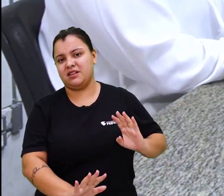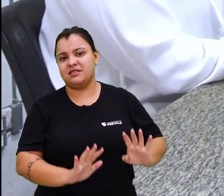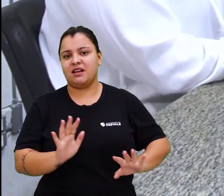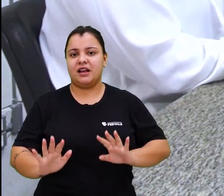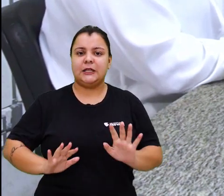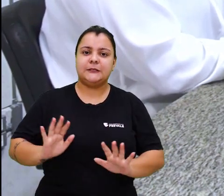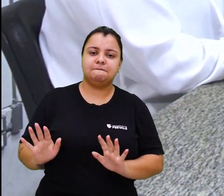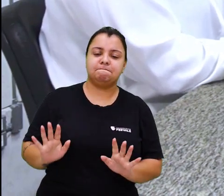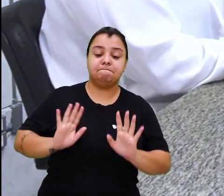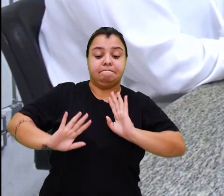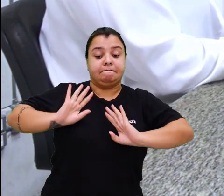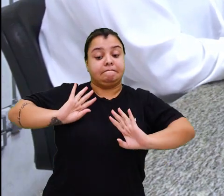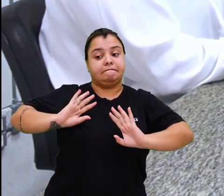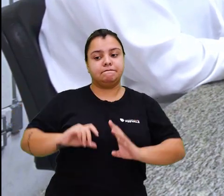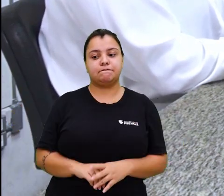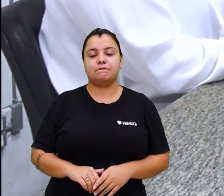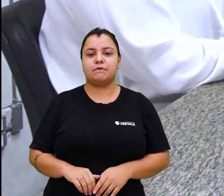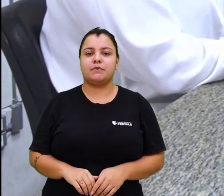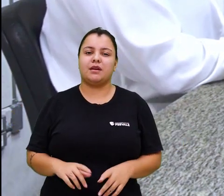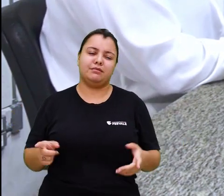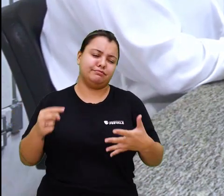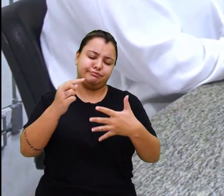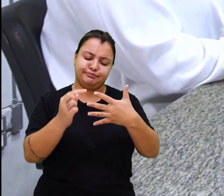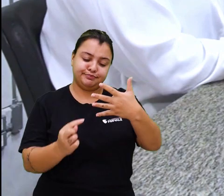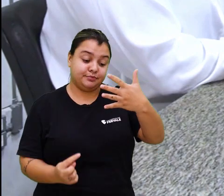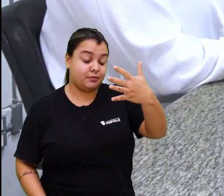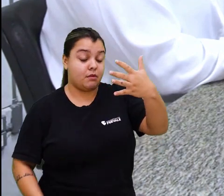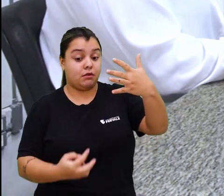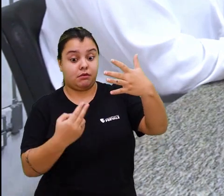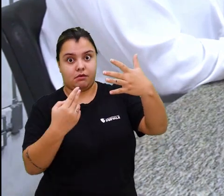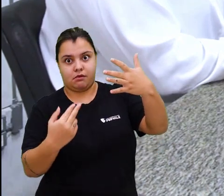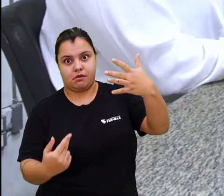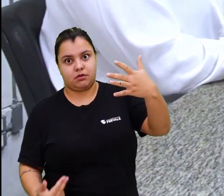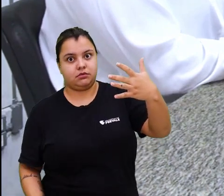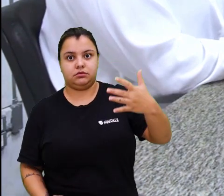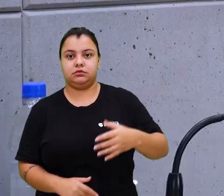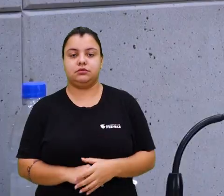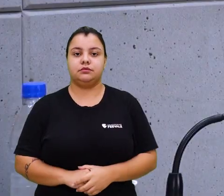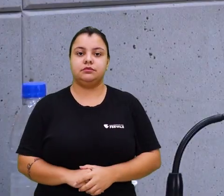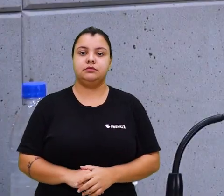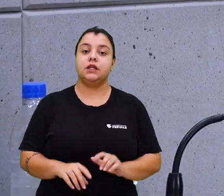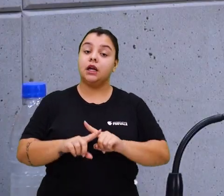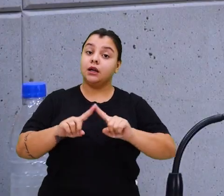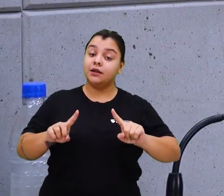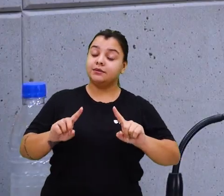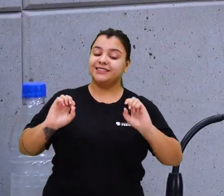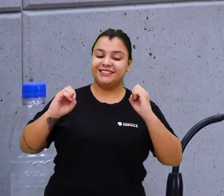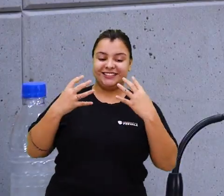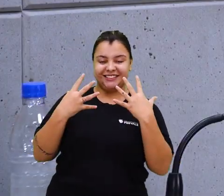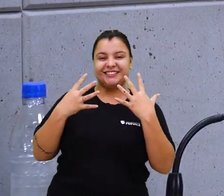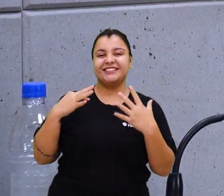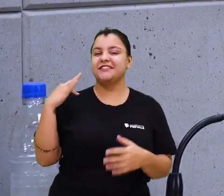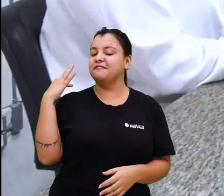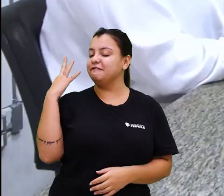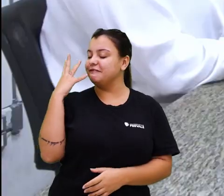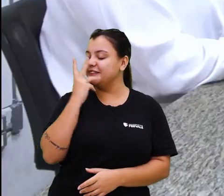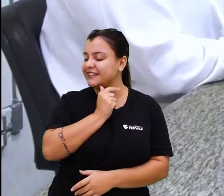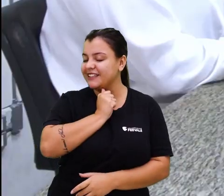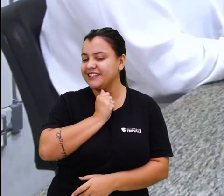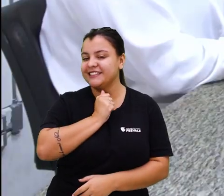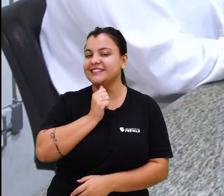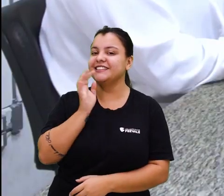enfim e entre outras questões assim que bacana mas a festa foi linda que legal